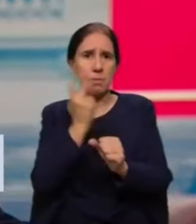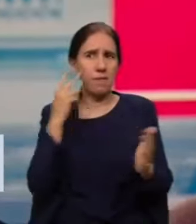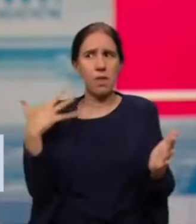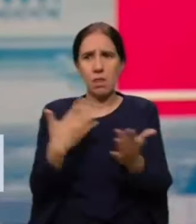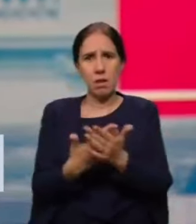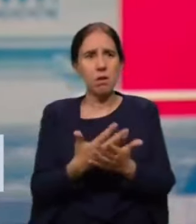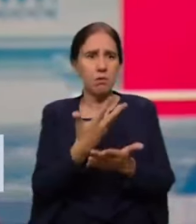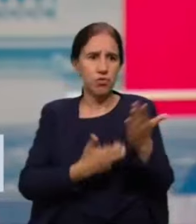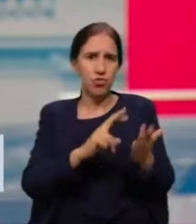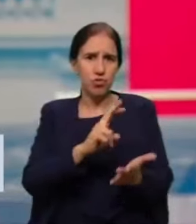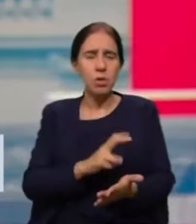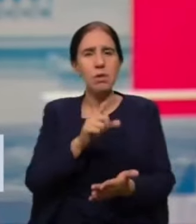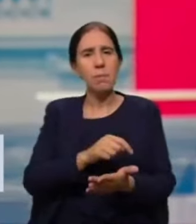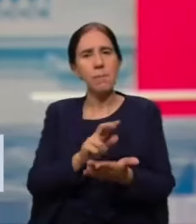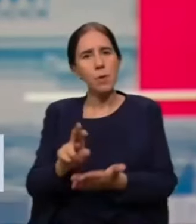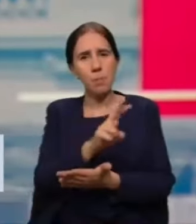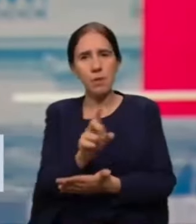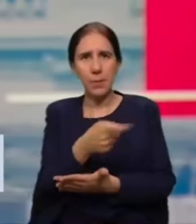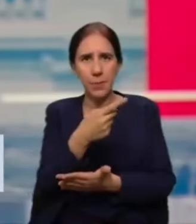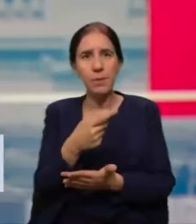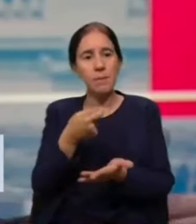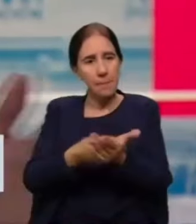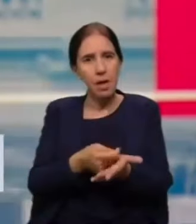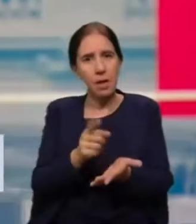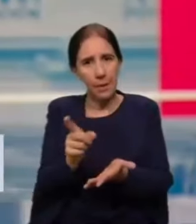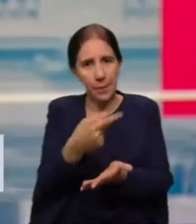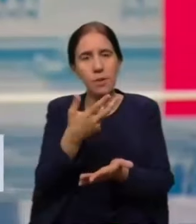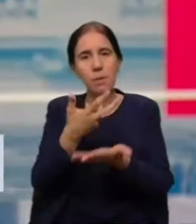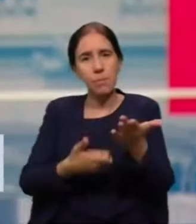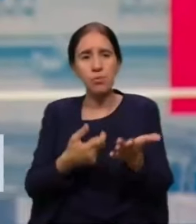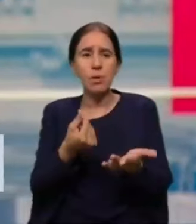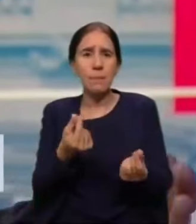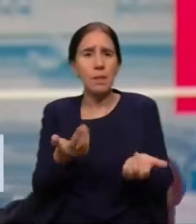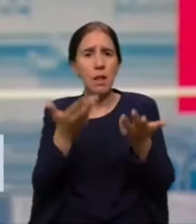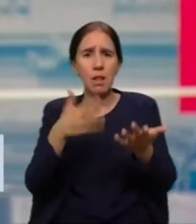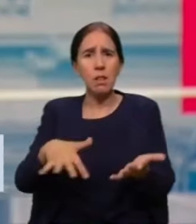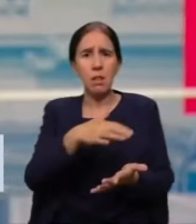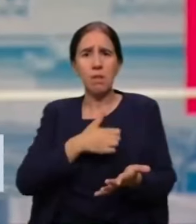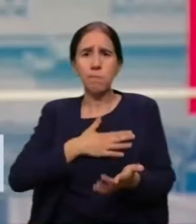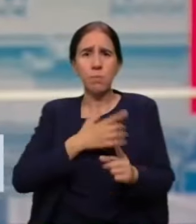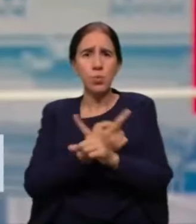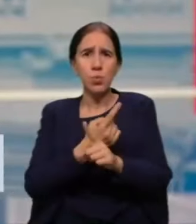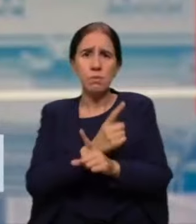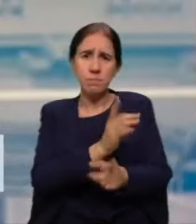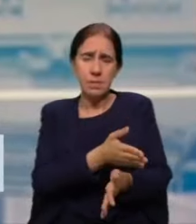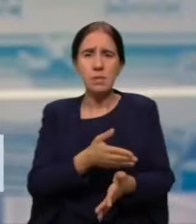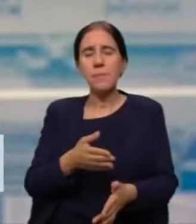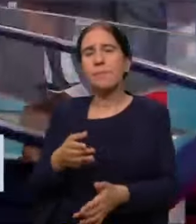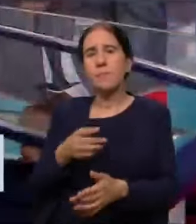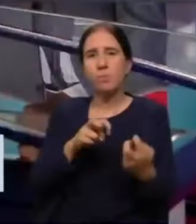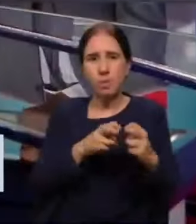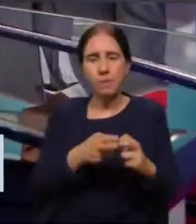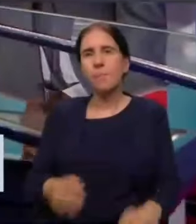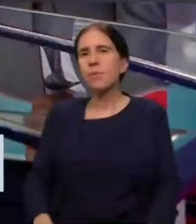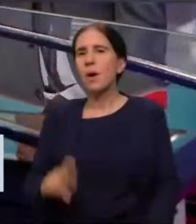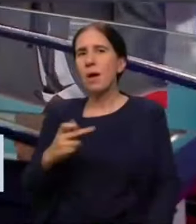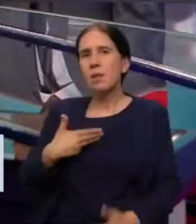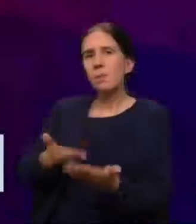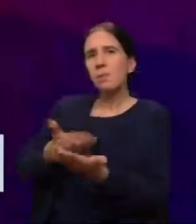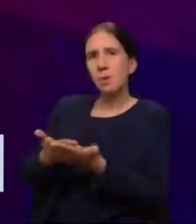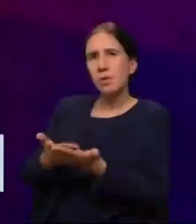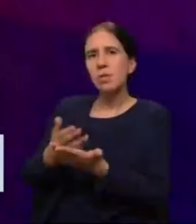tem que aumentar de forma efetiva, tem que ser pagos de forma efetiva, os impostos sobre o capital. Este é que é o grande problema. Ou seja, a proposta da AD sobre